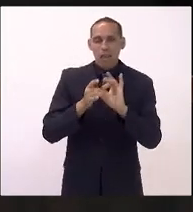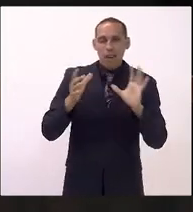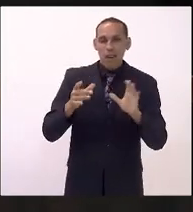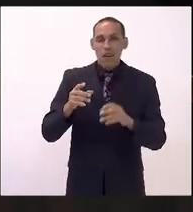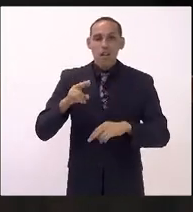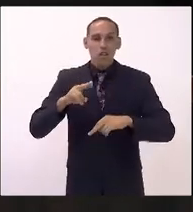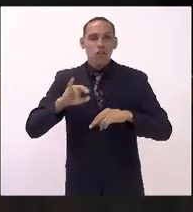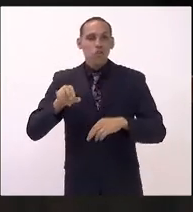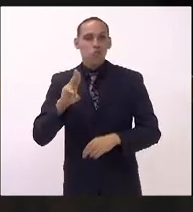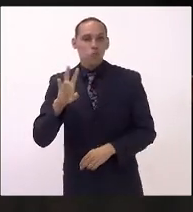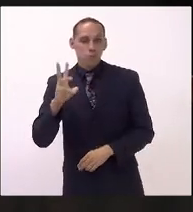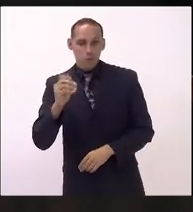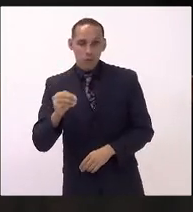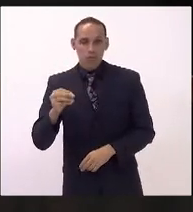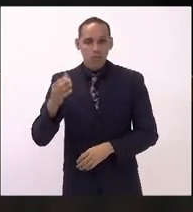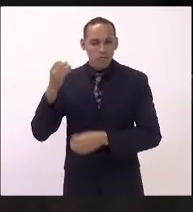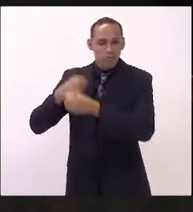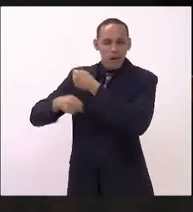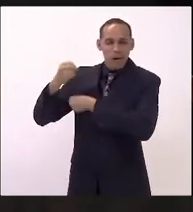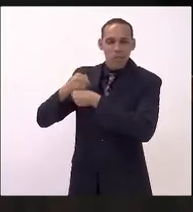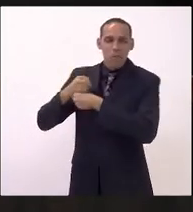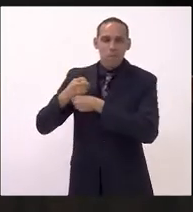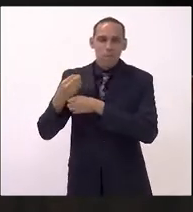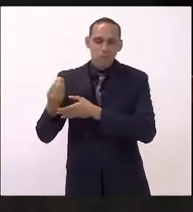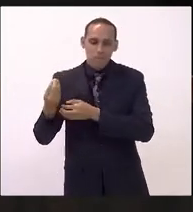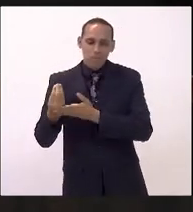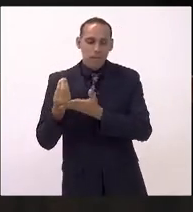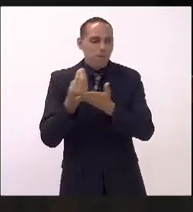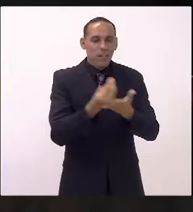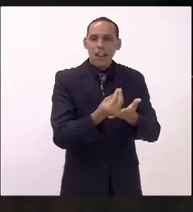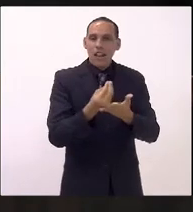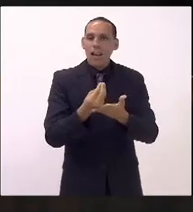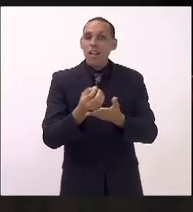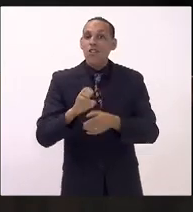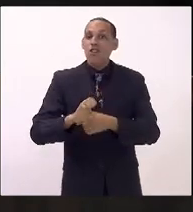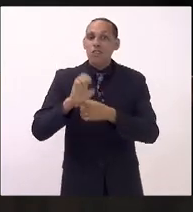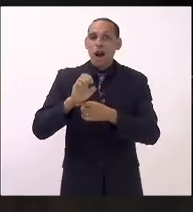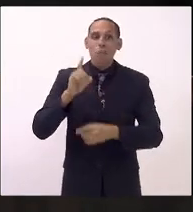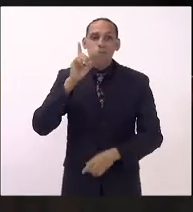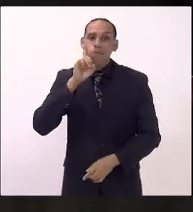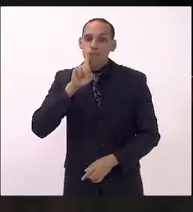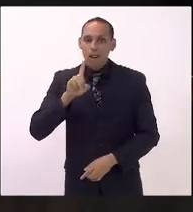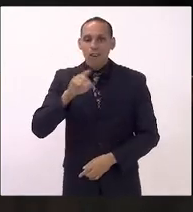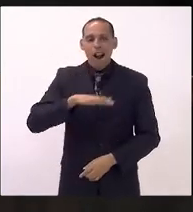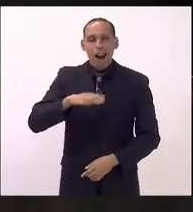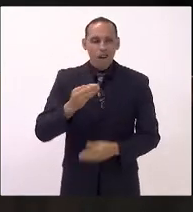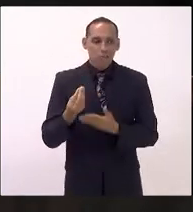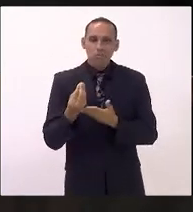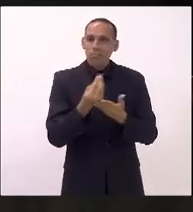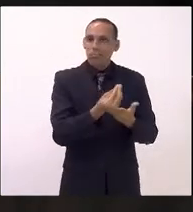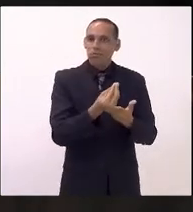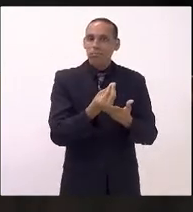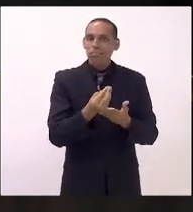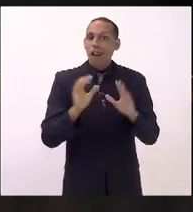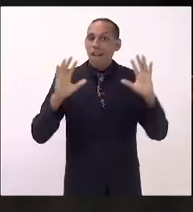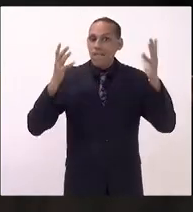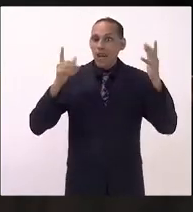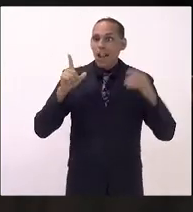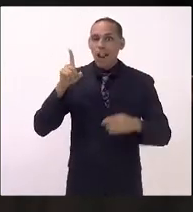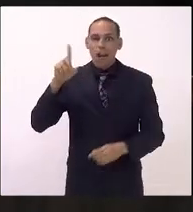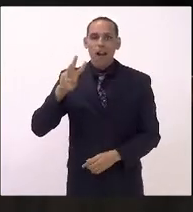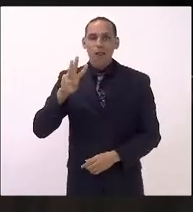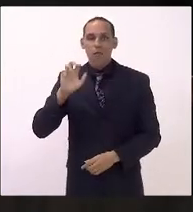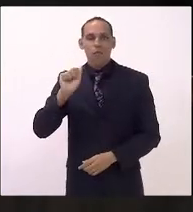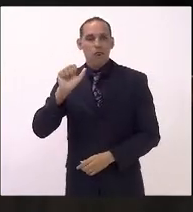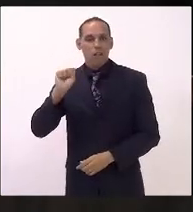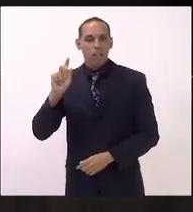último, foi entregue pelo Departamento de Estado do Governo dos Estados Unidos durante evento em Washington pela importância